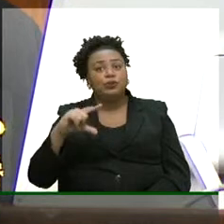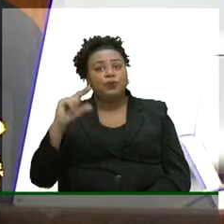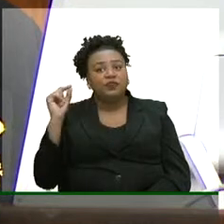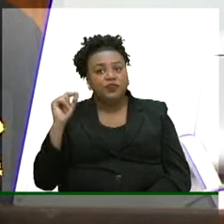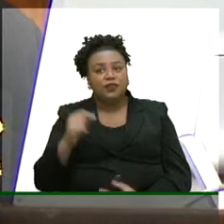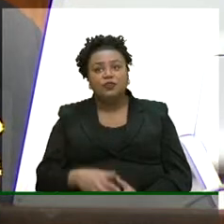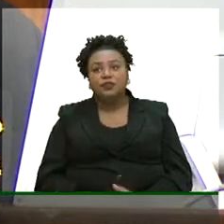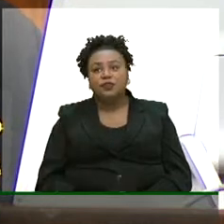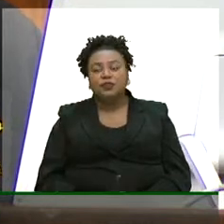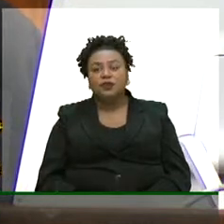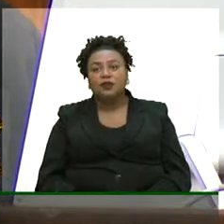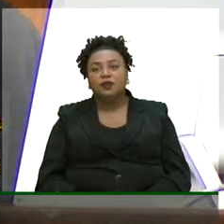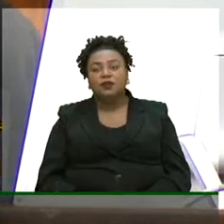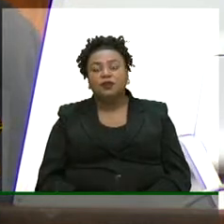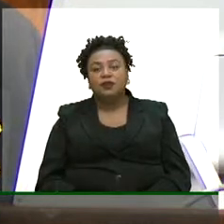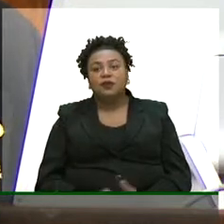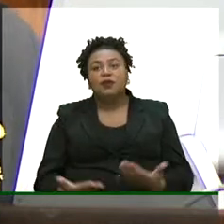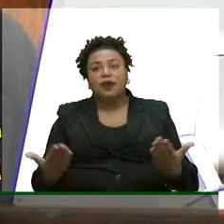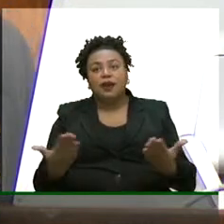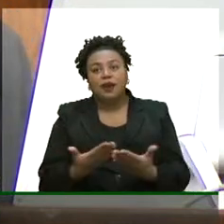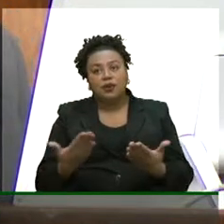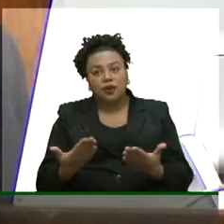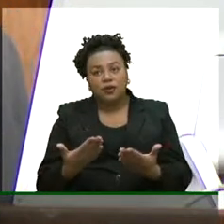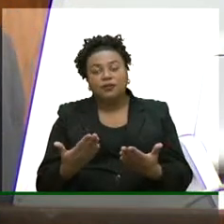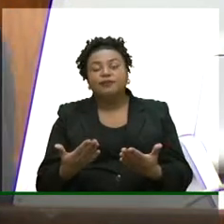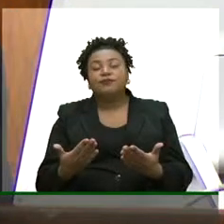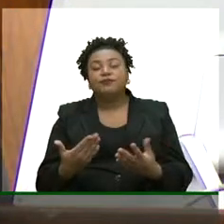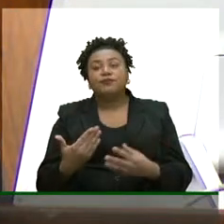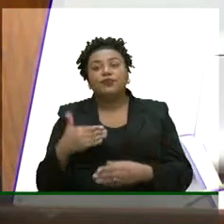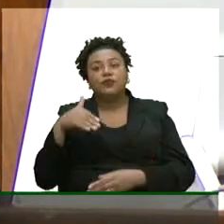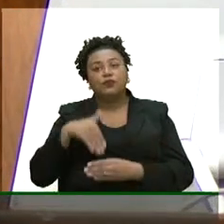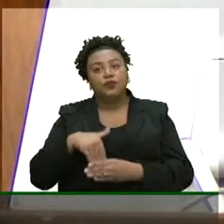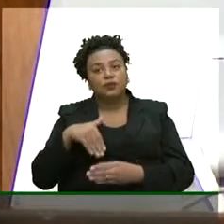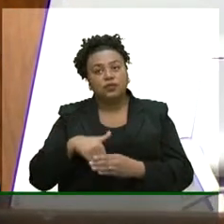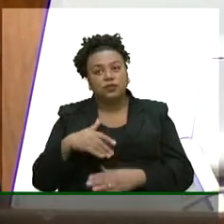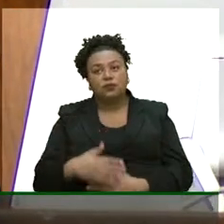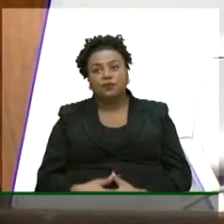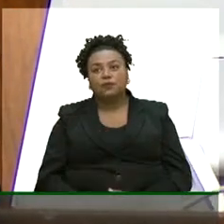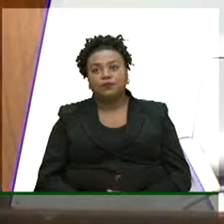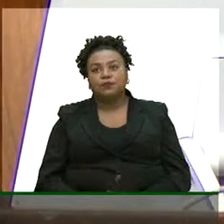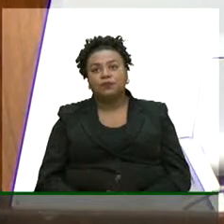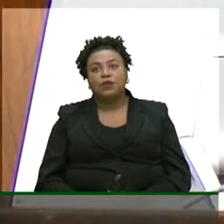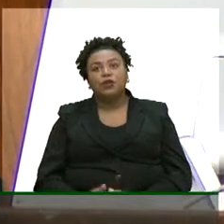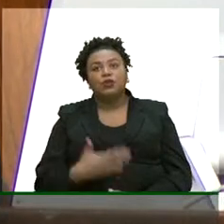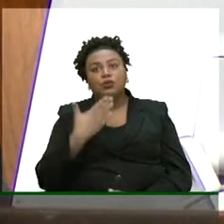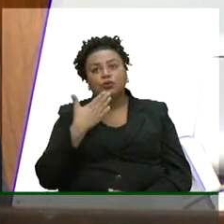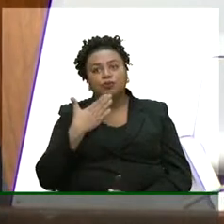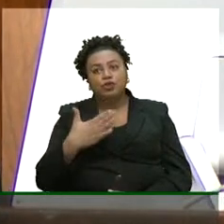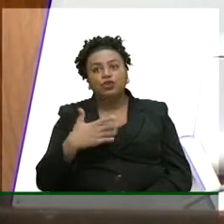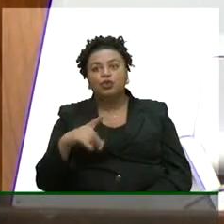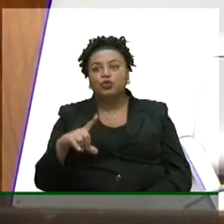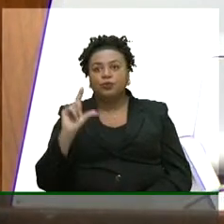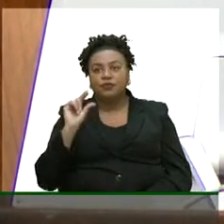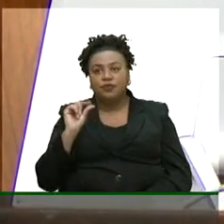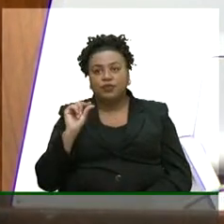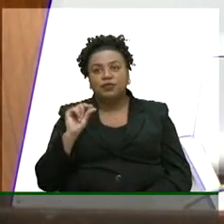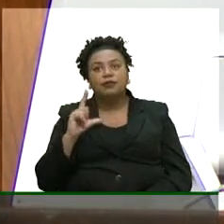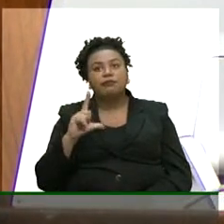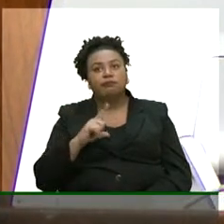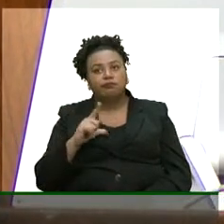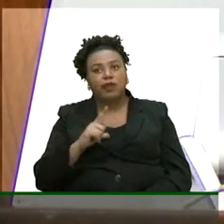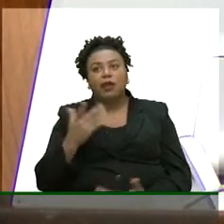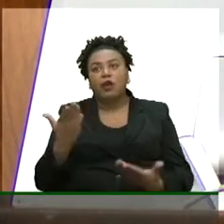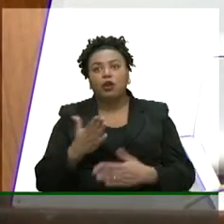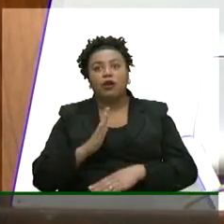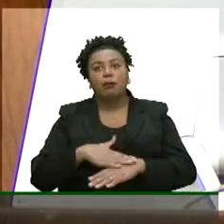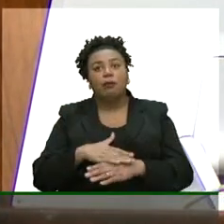preferência. Vamos, então, para a votação do requerimento de preferência. Está